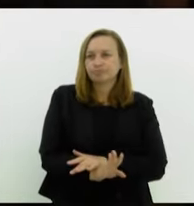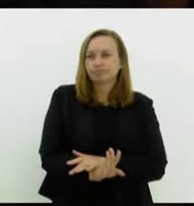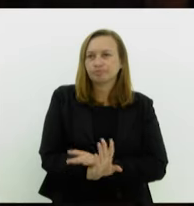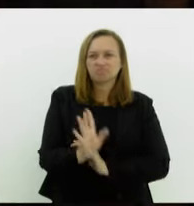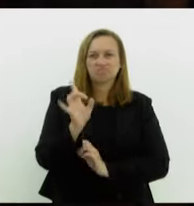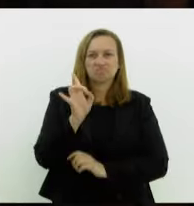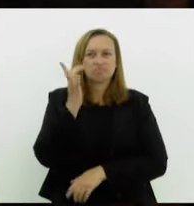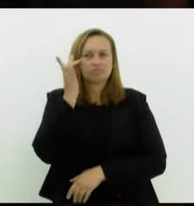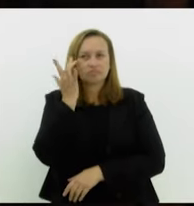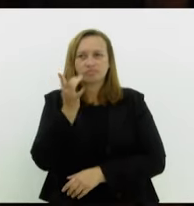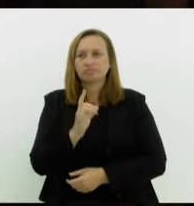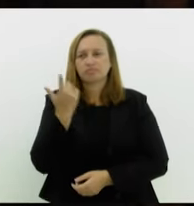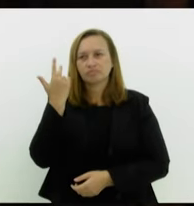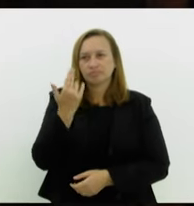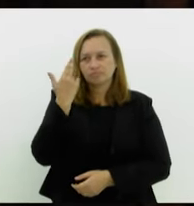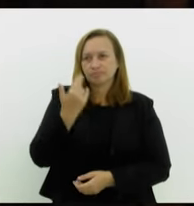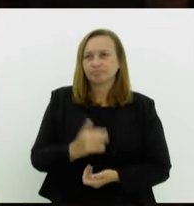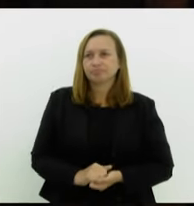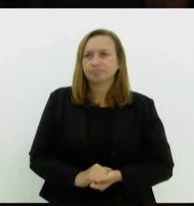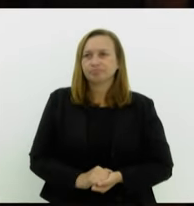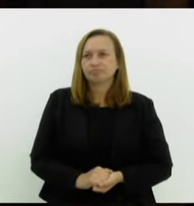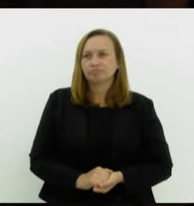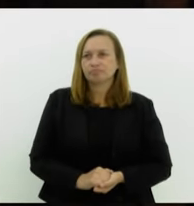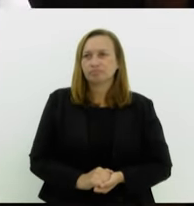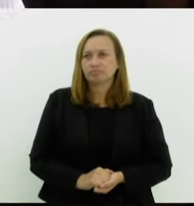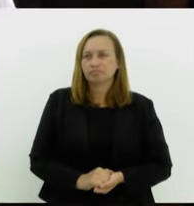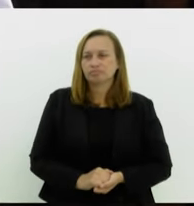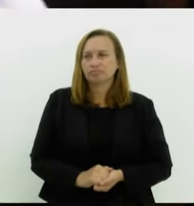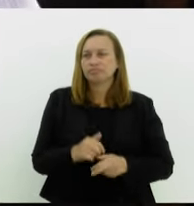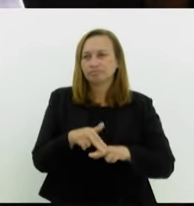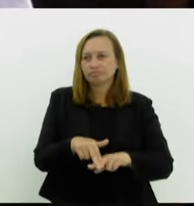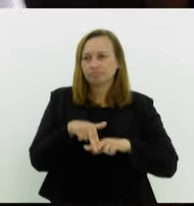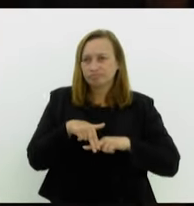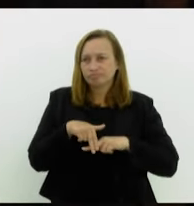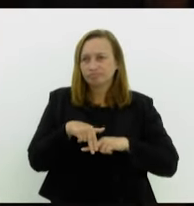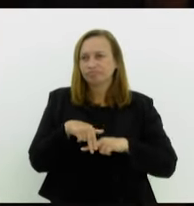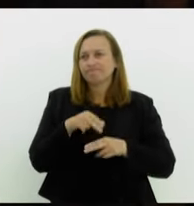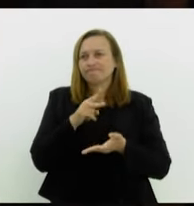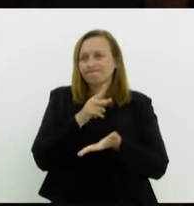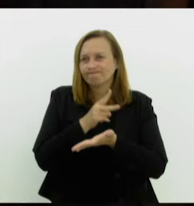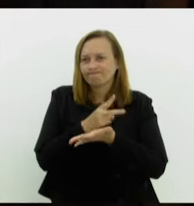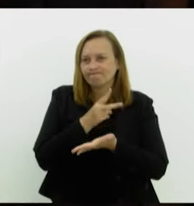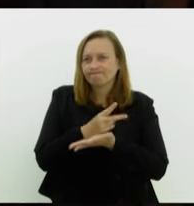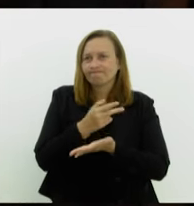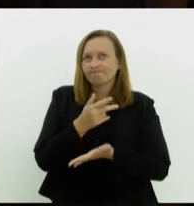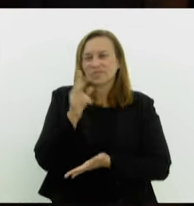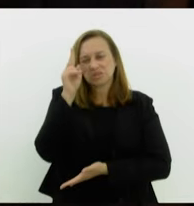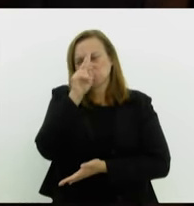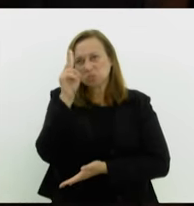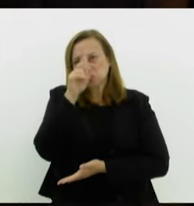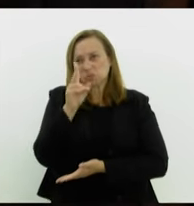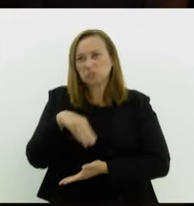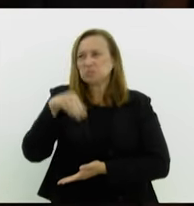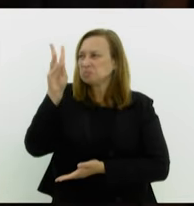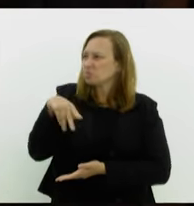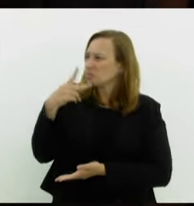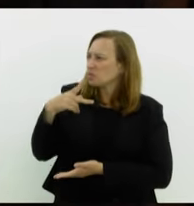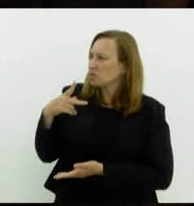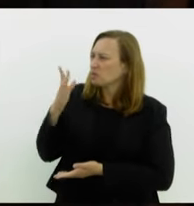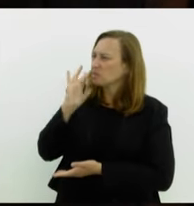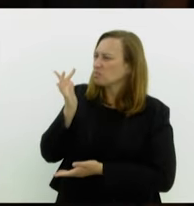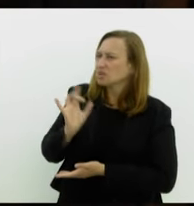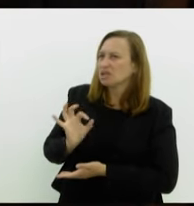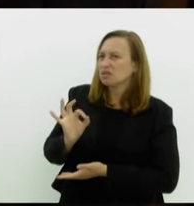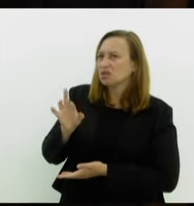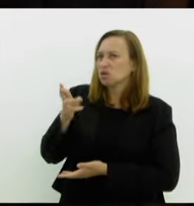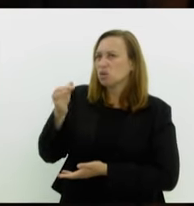acha normal E é por isso mesmo eu não me lembro quem foi que falou sen Ach que foi